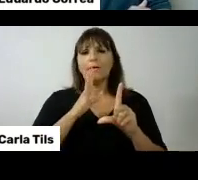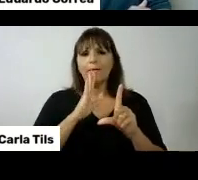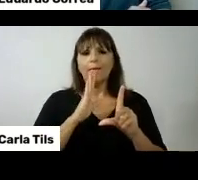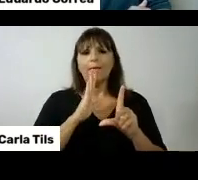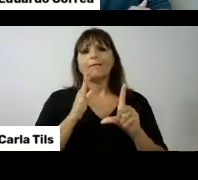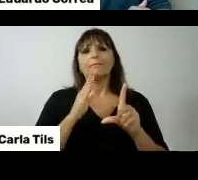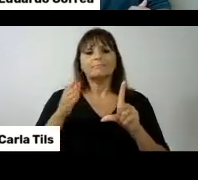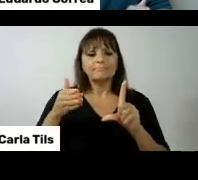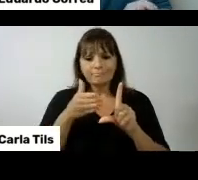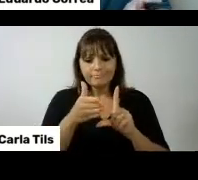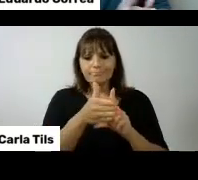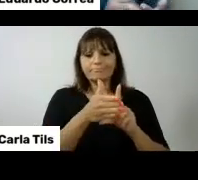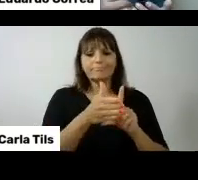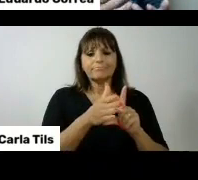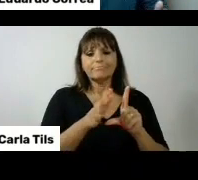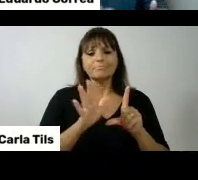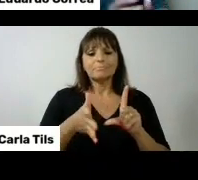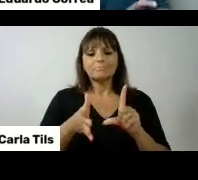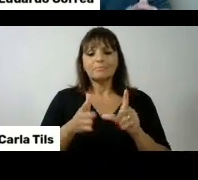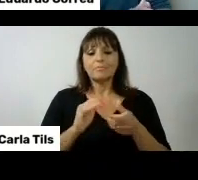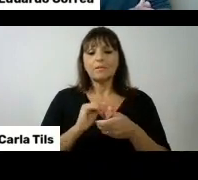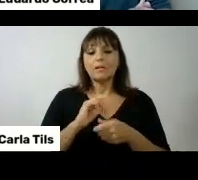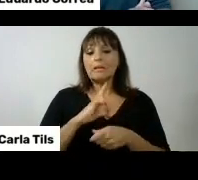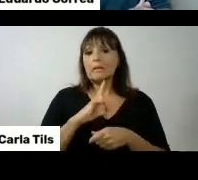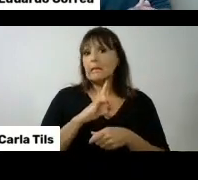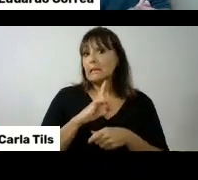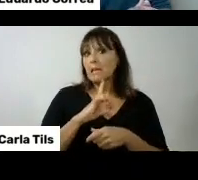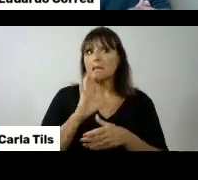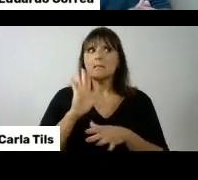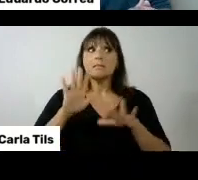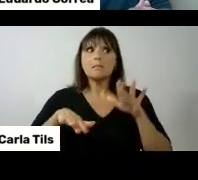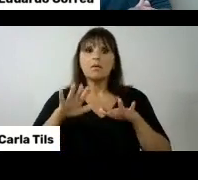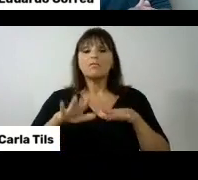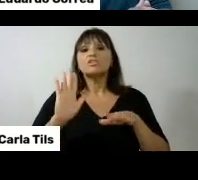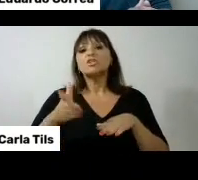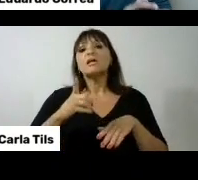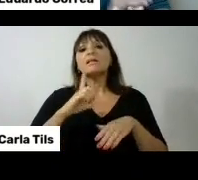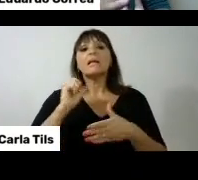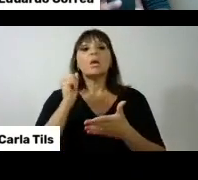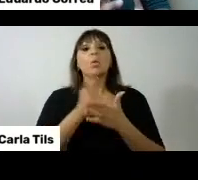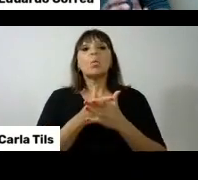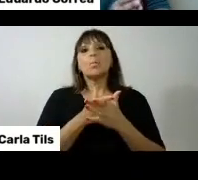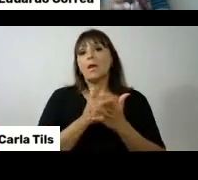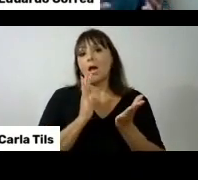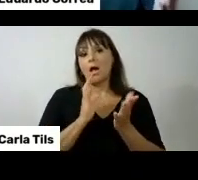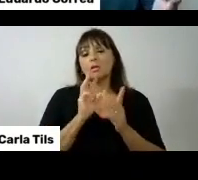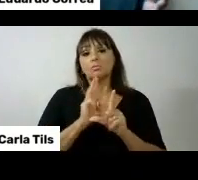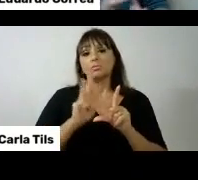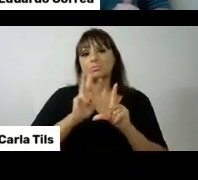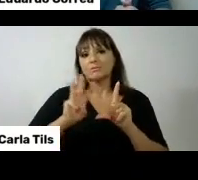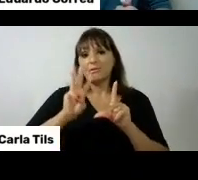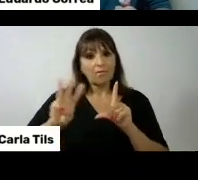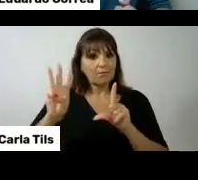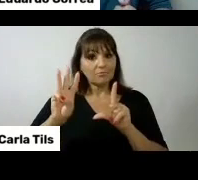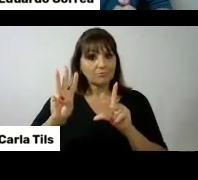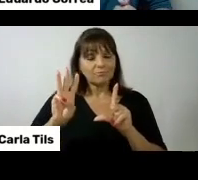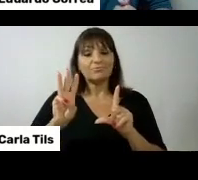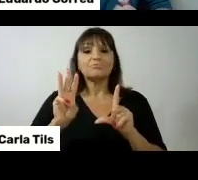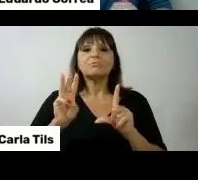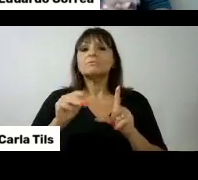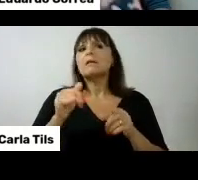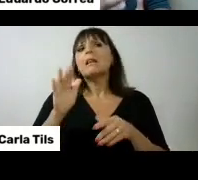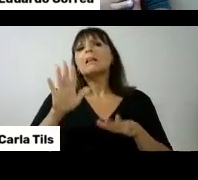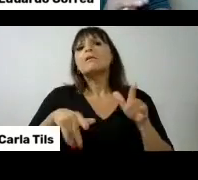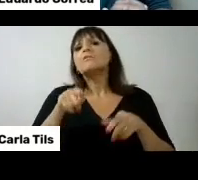vez. Talvez você já tenha até feito uma compra naquele site. Talvez você que tenha alguma